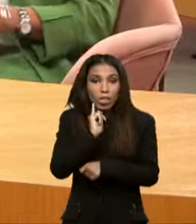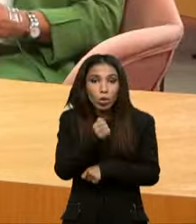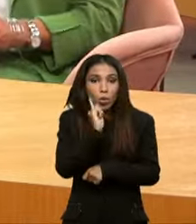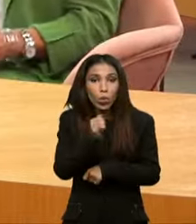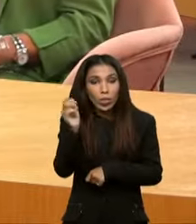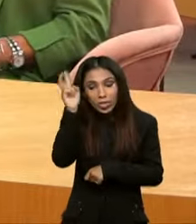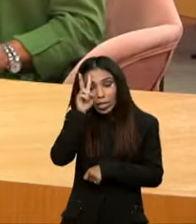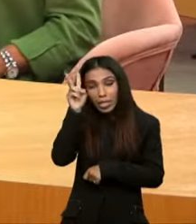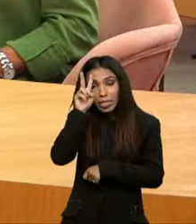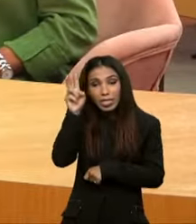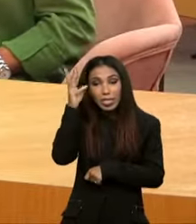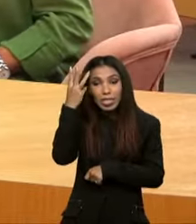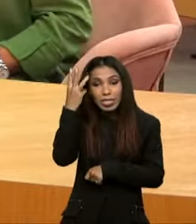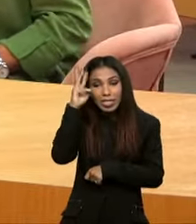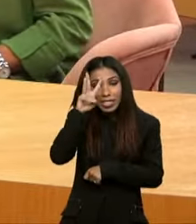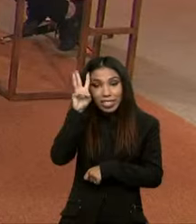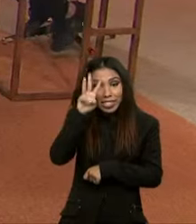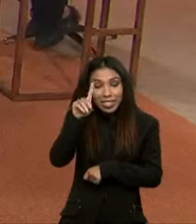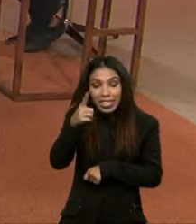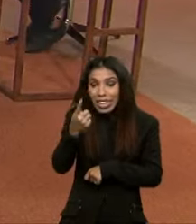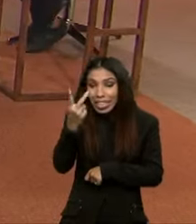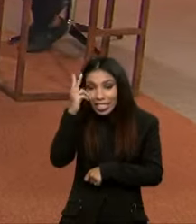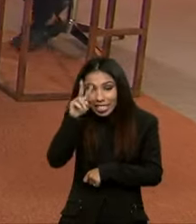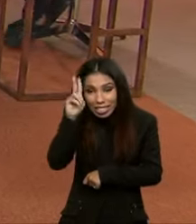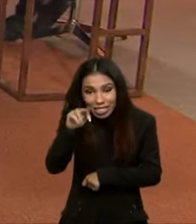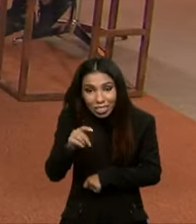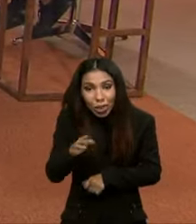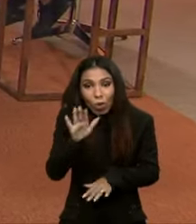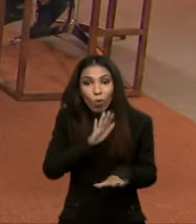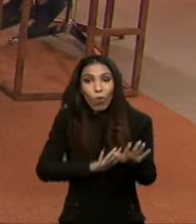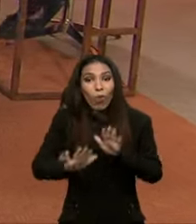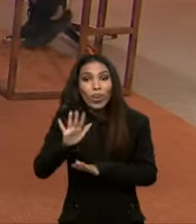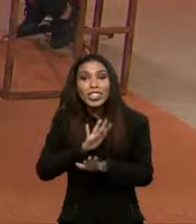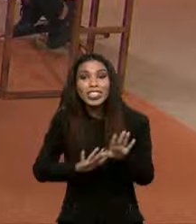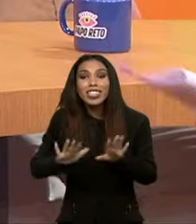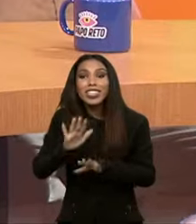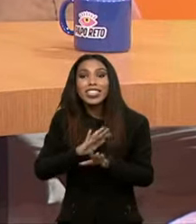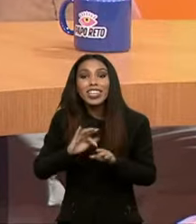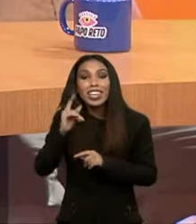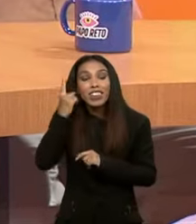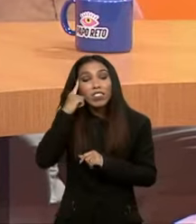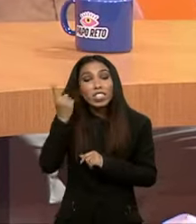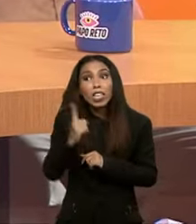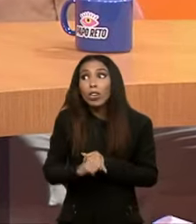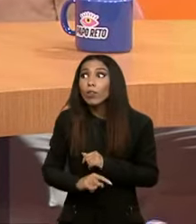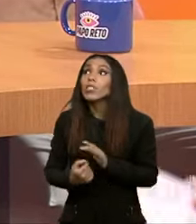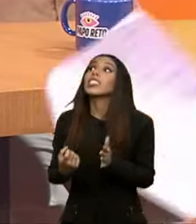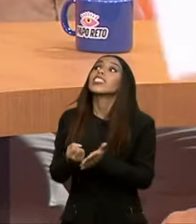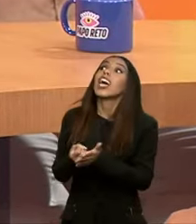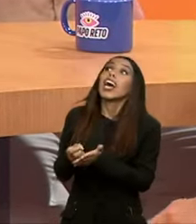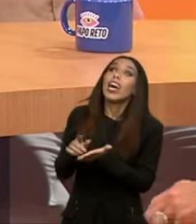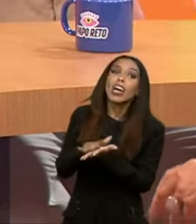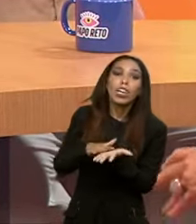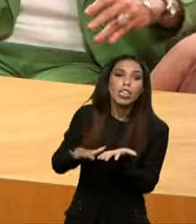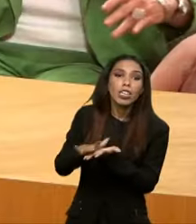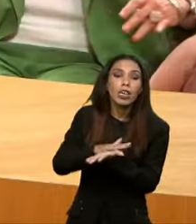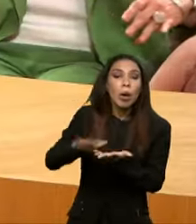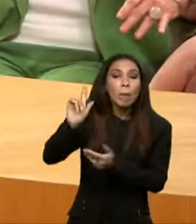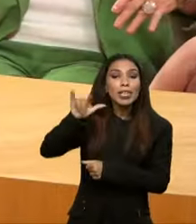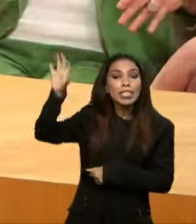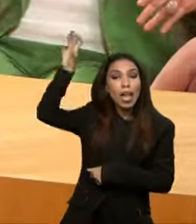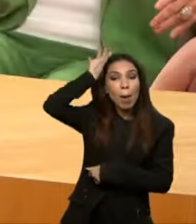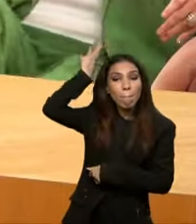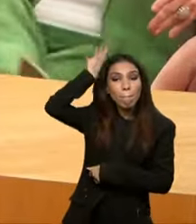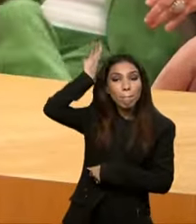três, você não sabe o que sai dessa mão. Não, mas gente. Você sabe o que sai. Mas, gente, é a bomba gira. Essa mão já andou,